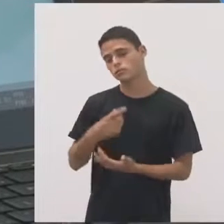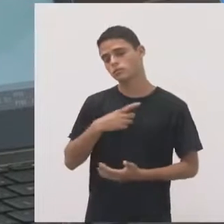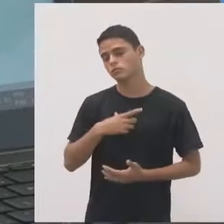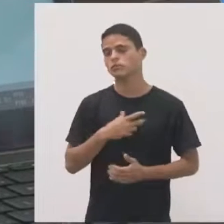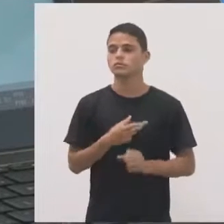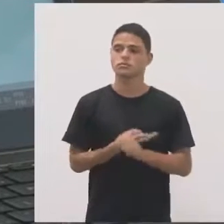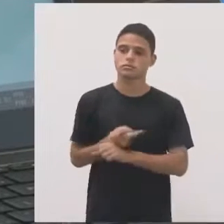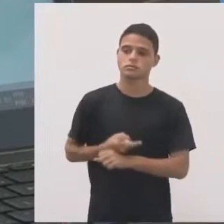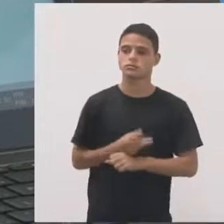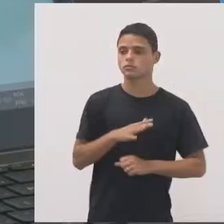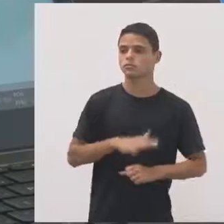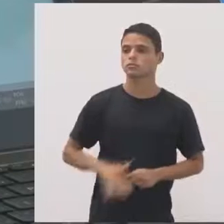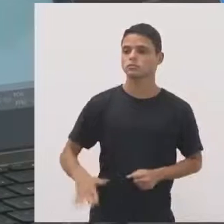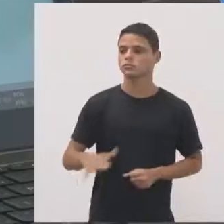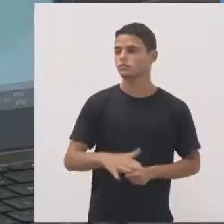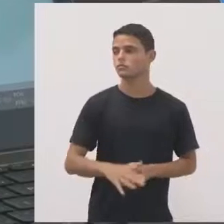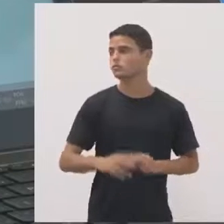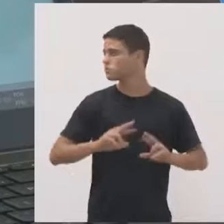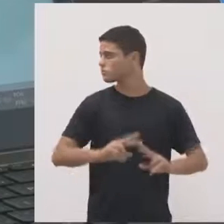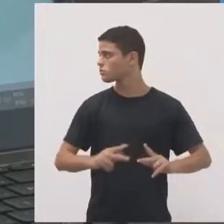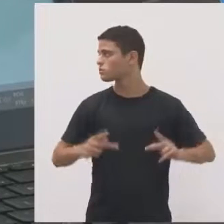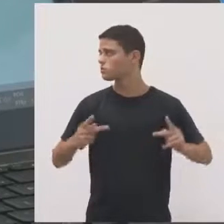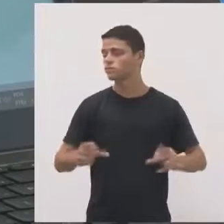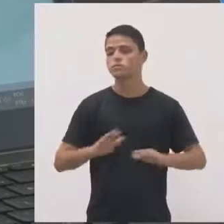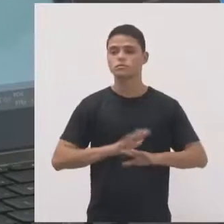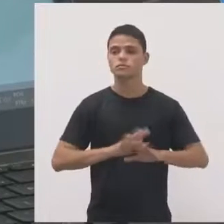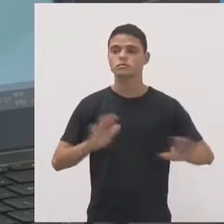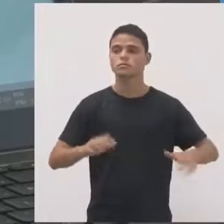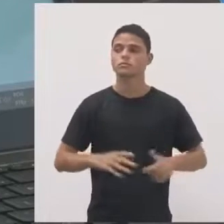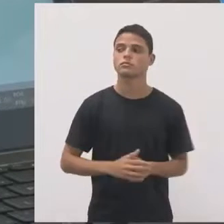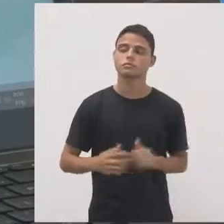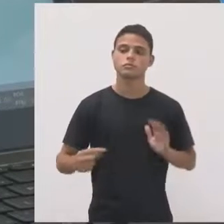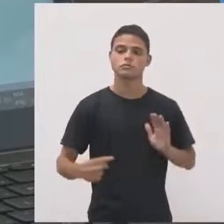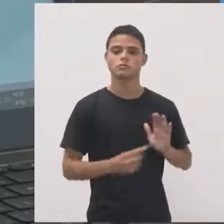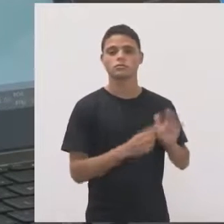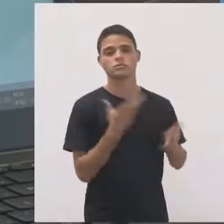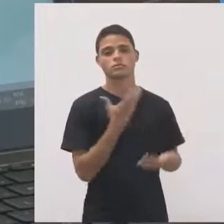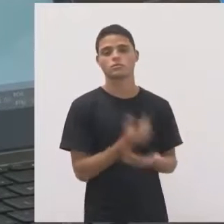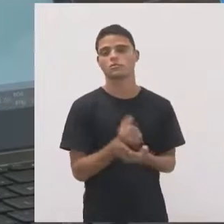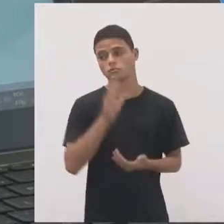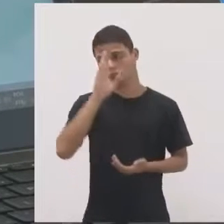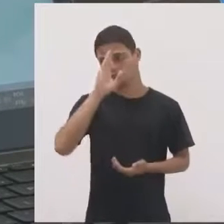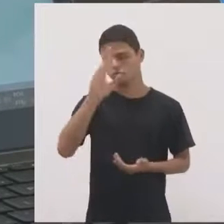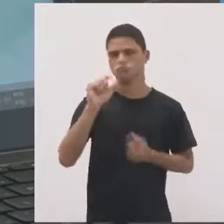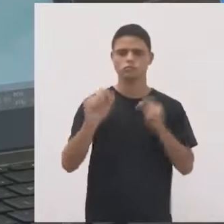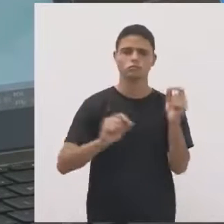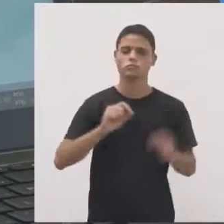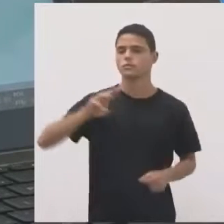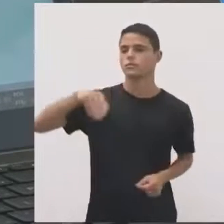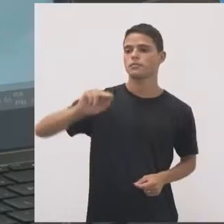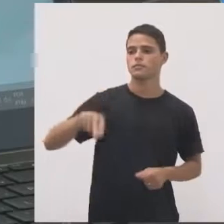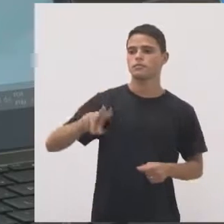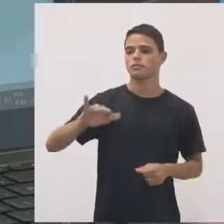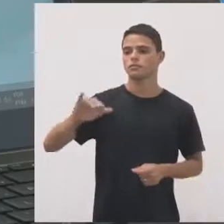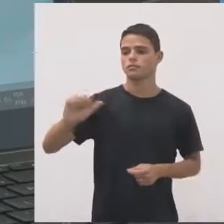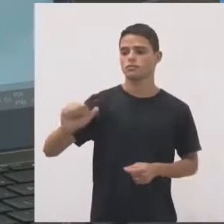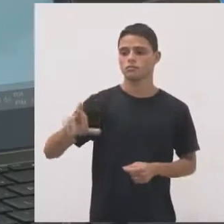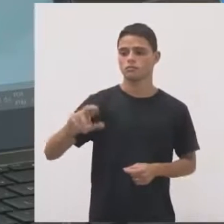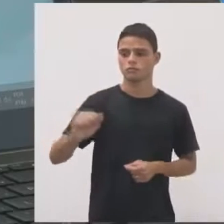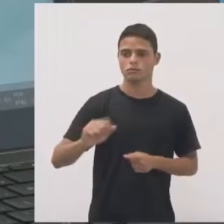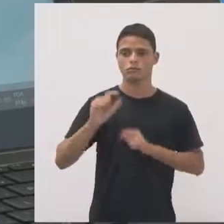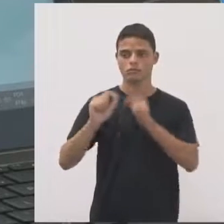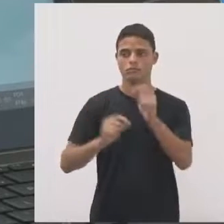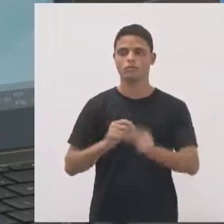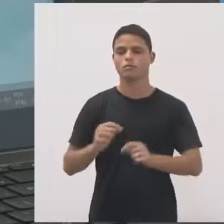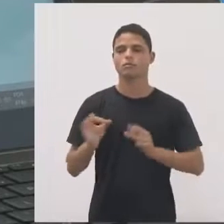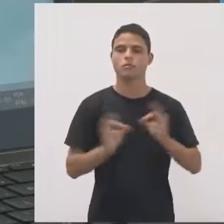em um link só, tá bom? Então, vocês clicam em navegadores e já vai baixar o WinRAR. O que é o WinRAR? É um programinha para você zipar.